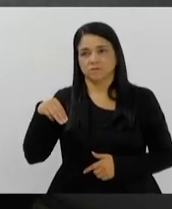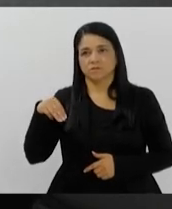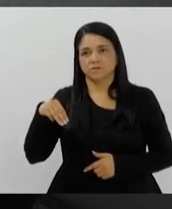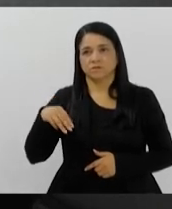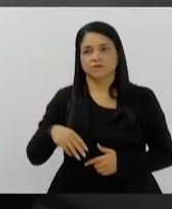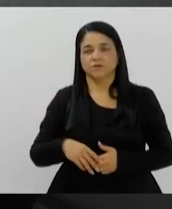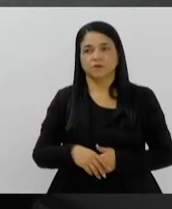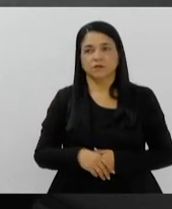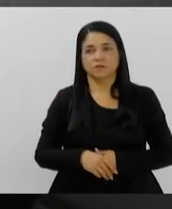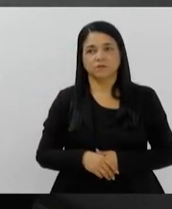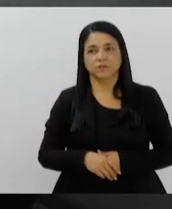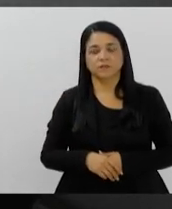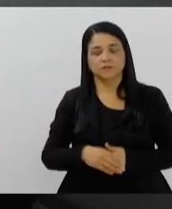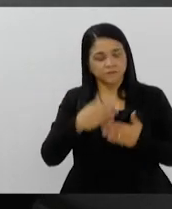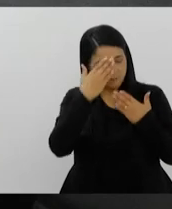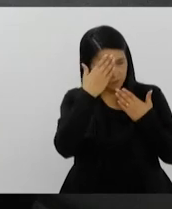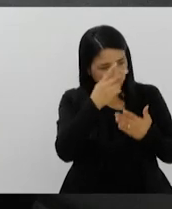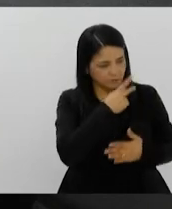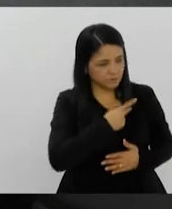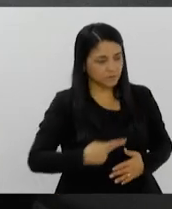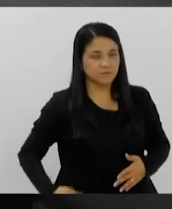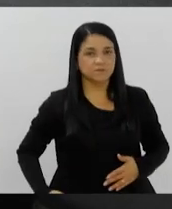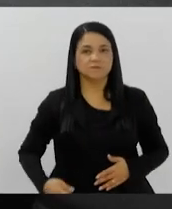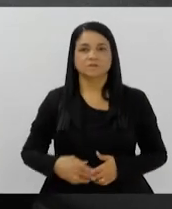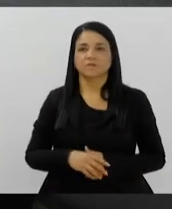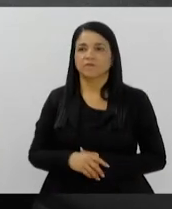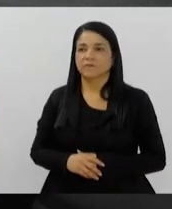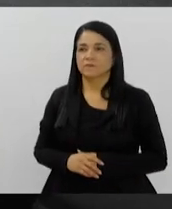Obrigada, presidente. Serei breve.